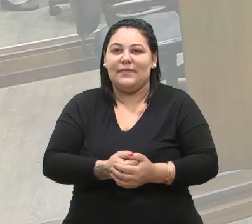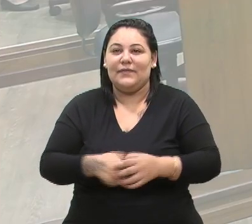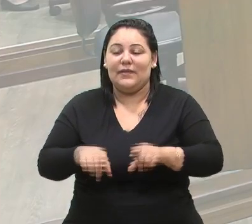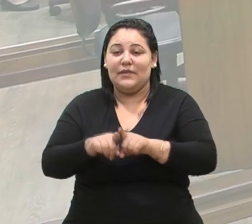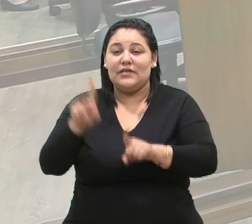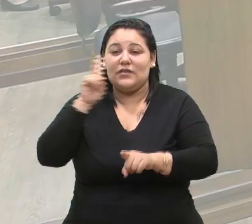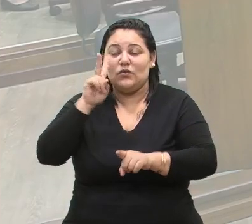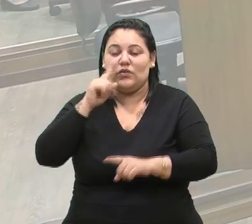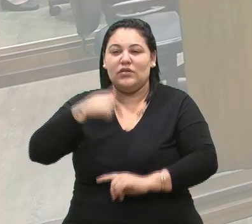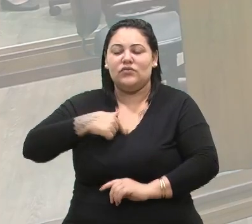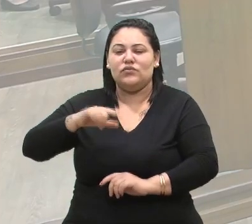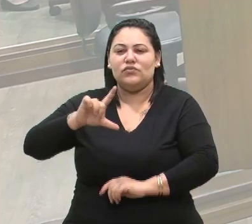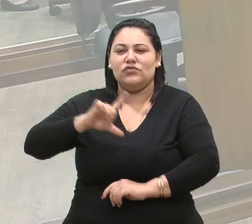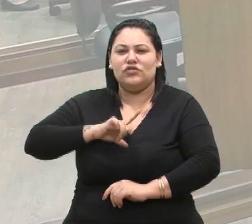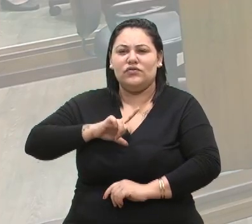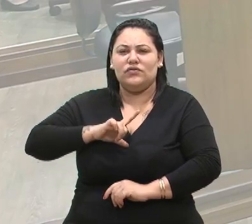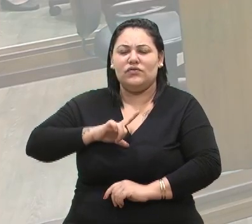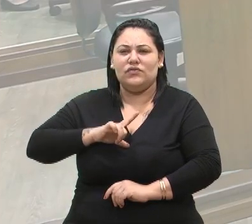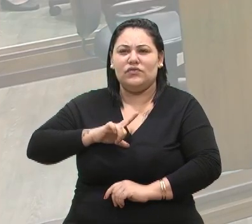segunda-feira estive com